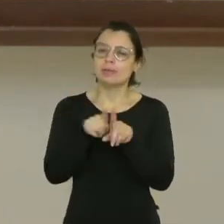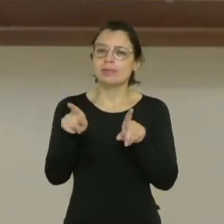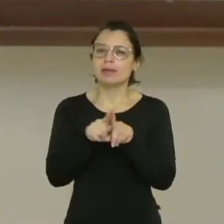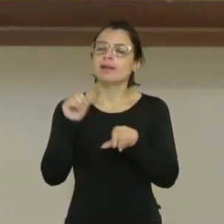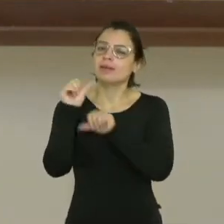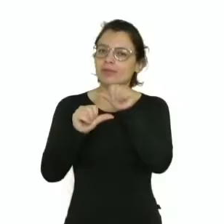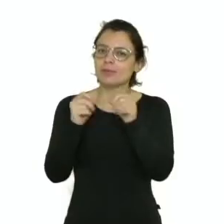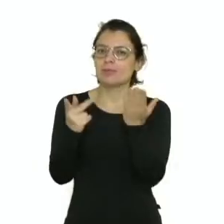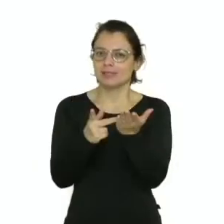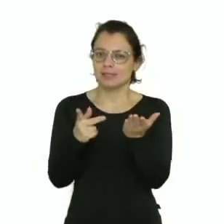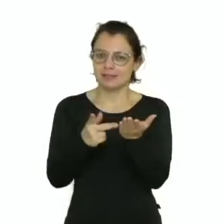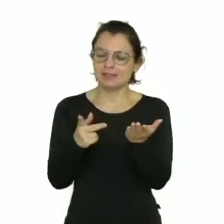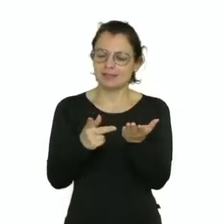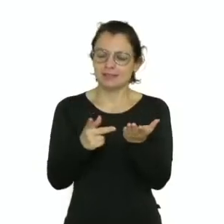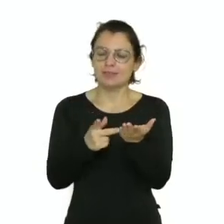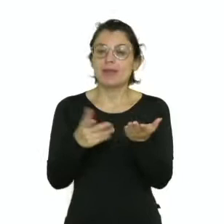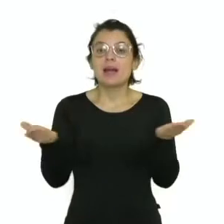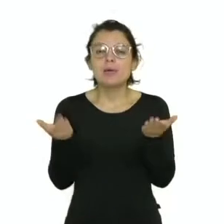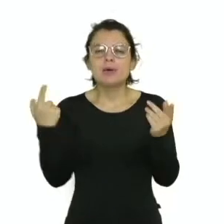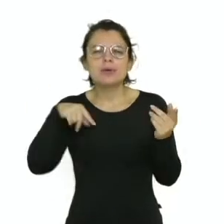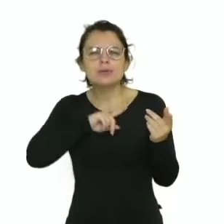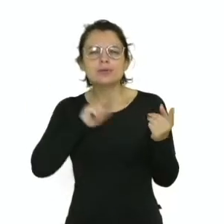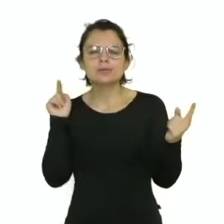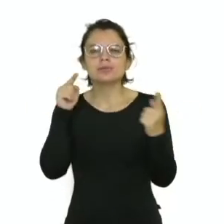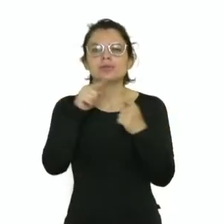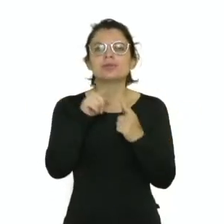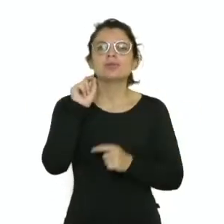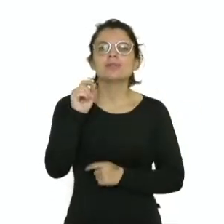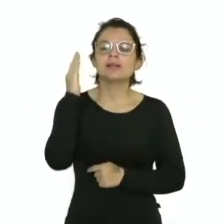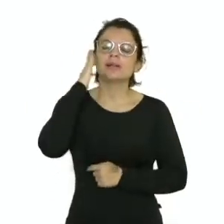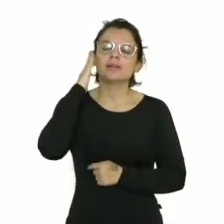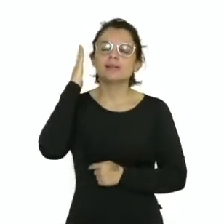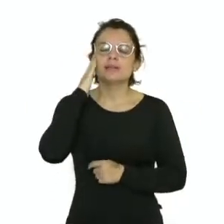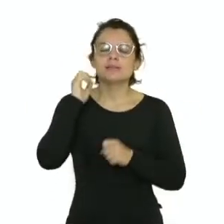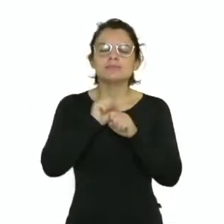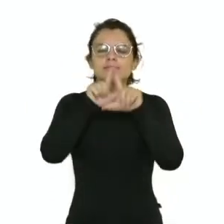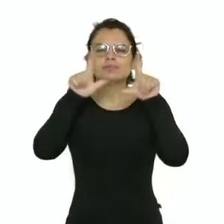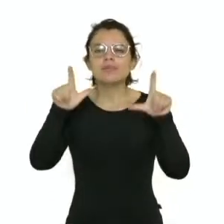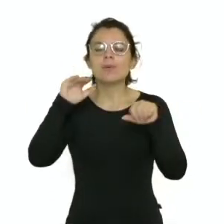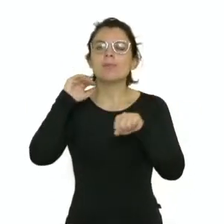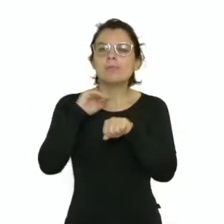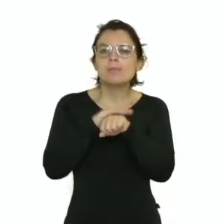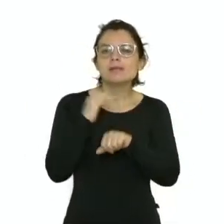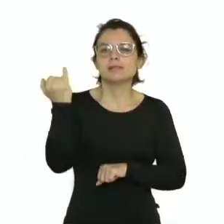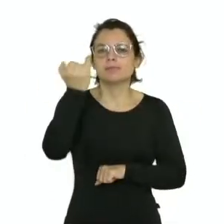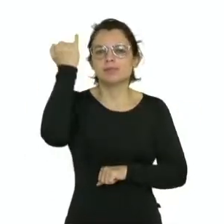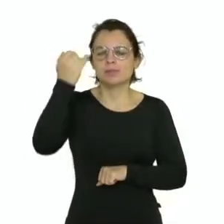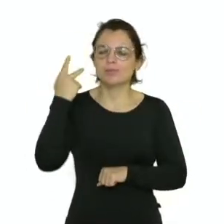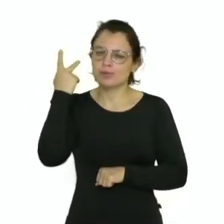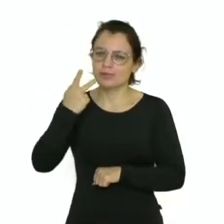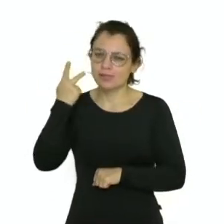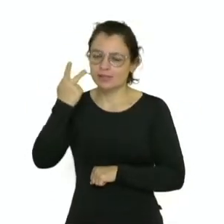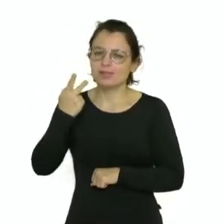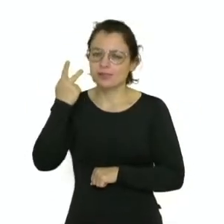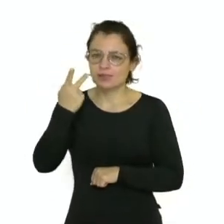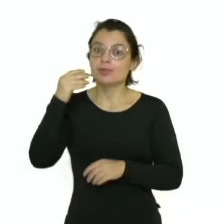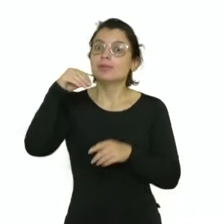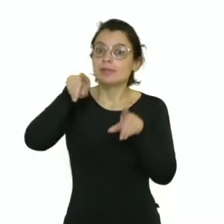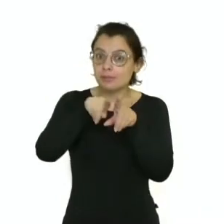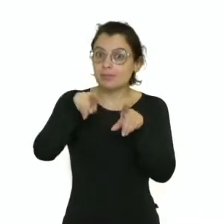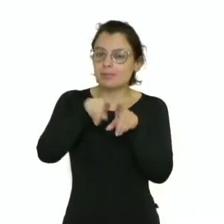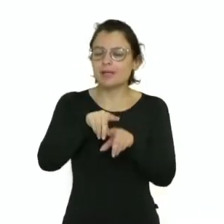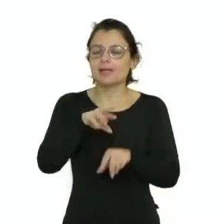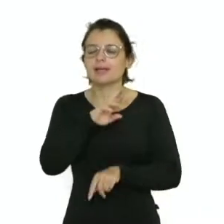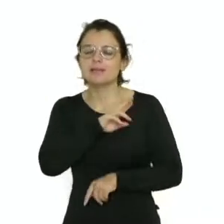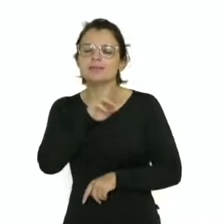tá? Então vamos ver o objetivo dessa aula? Compreender os principais motivos políticos e religiosos que